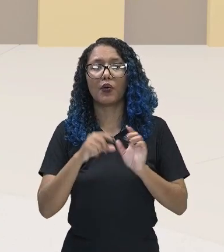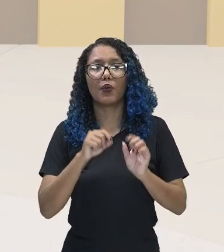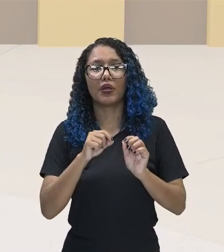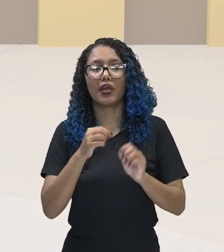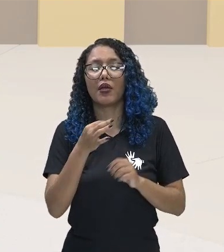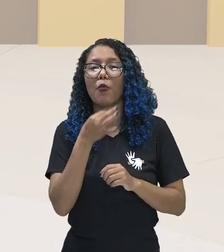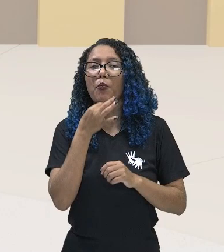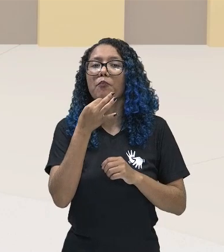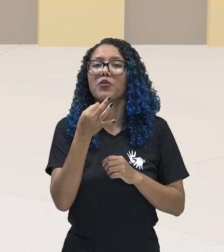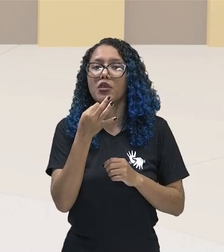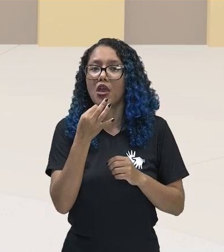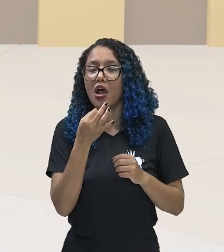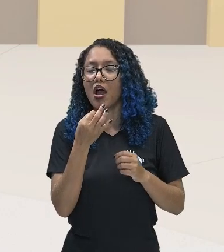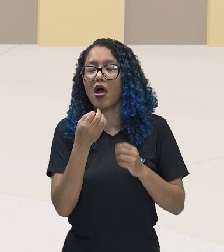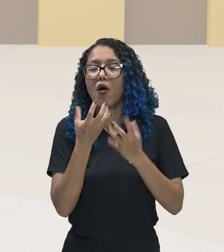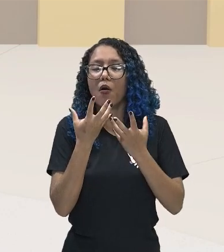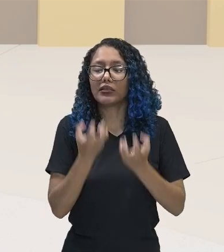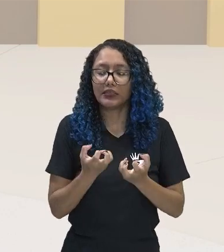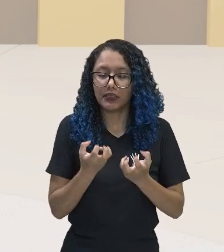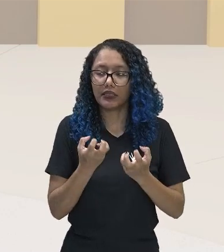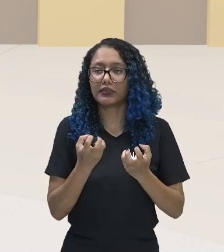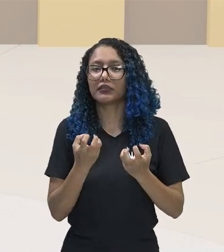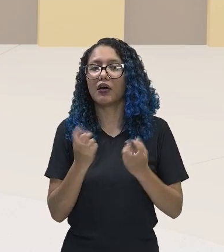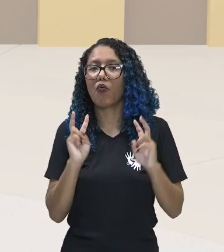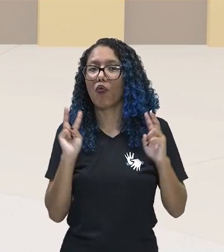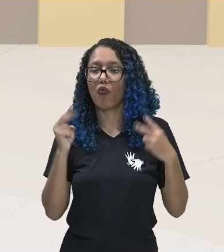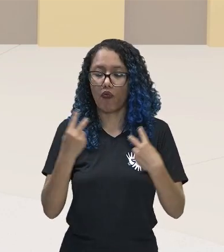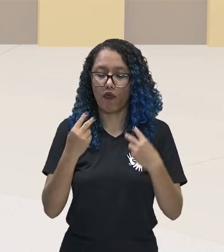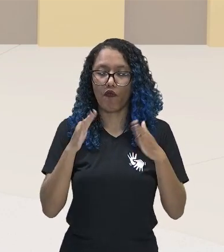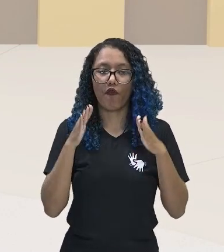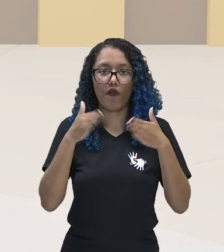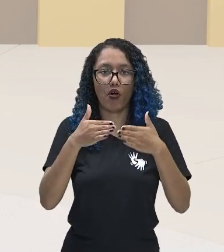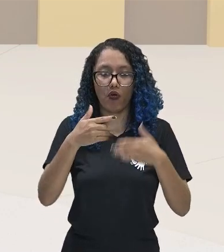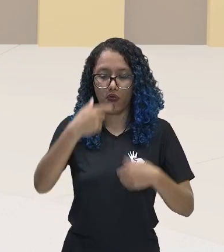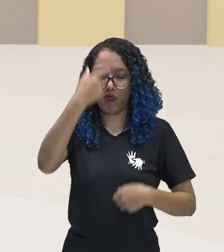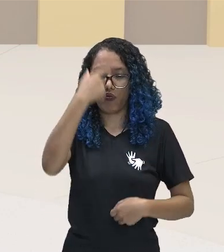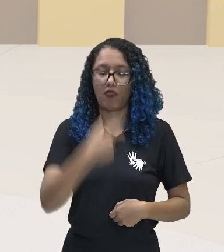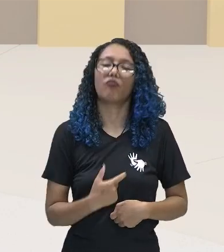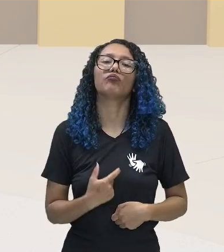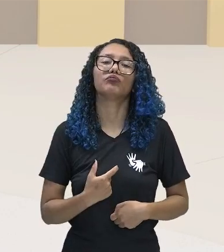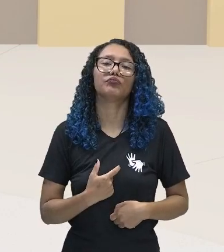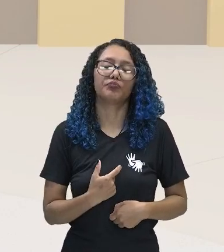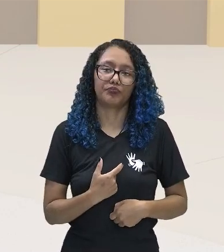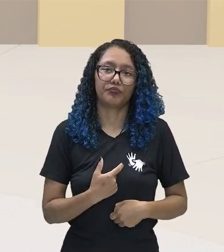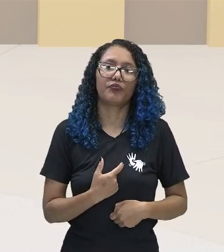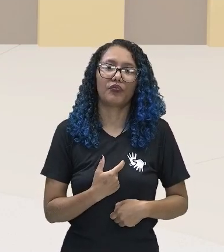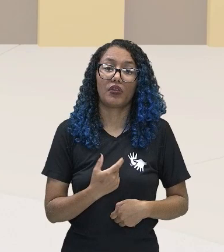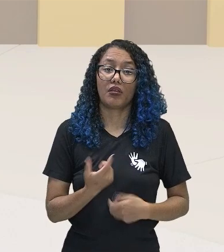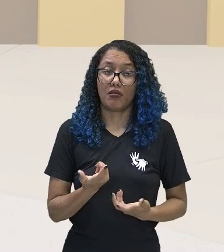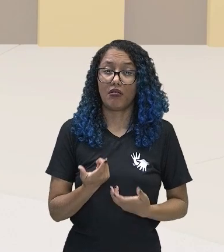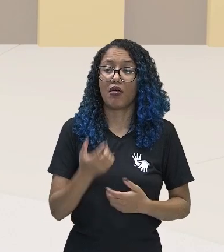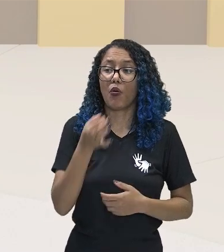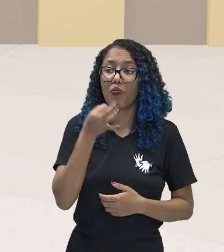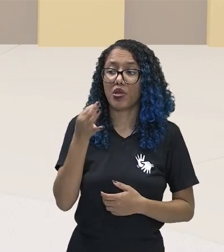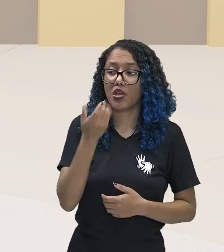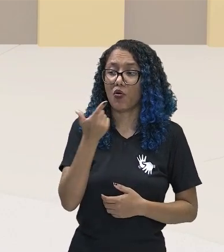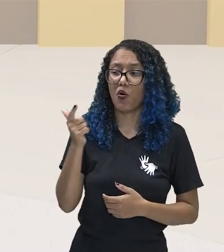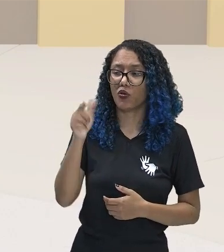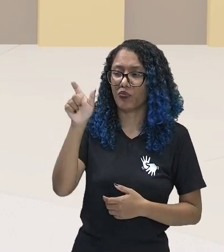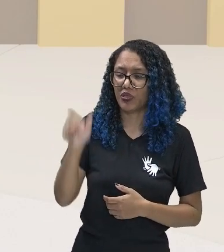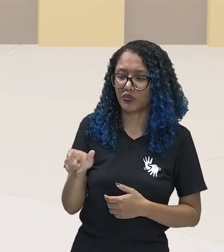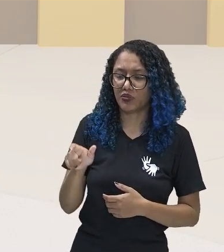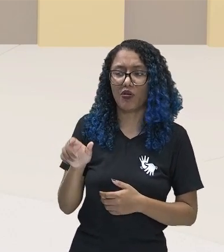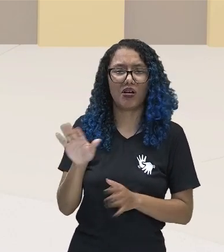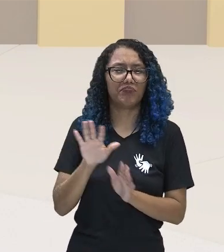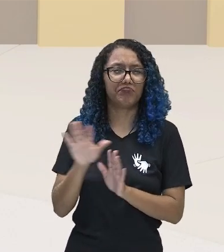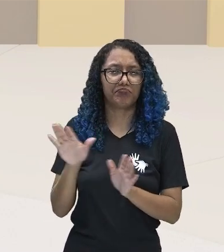mesma. Então, a autoaceitação é a aceitação que eu tenho por mim mesma. A opinião do outro, ela não vai importar aqui. O